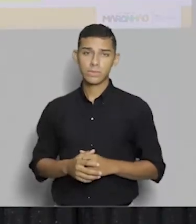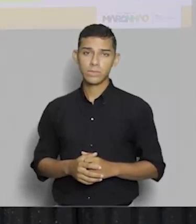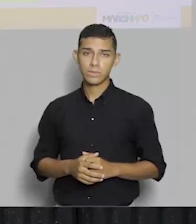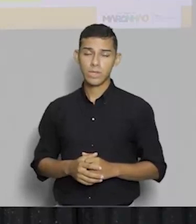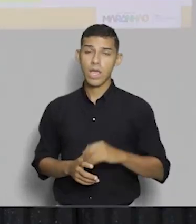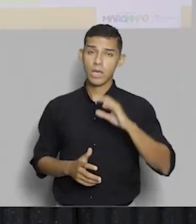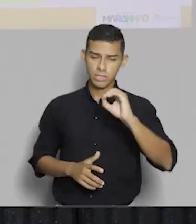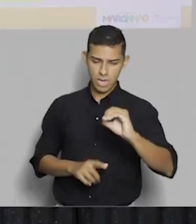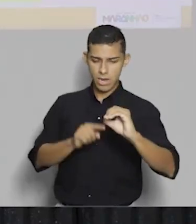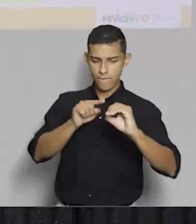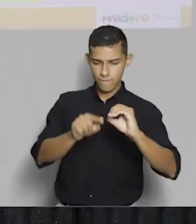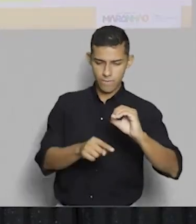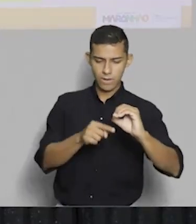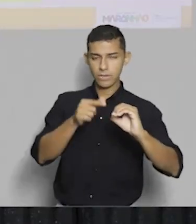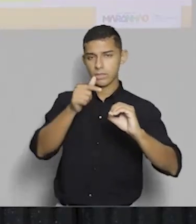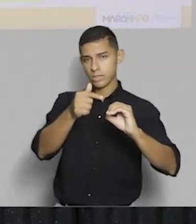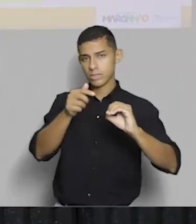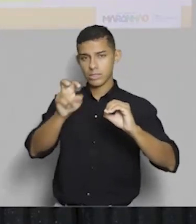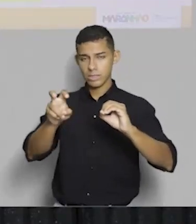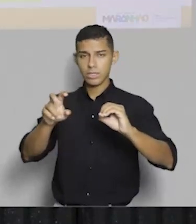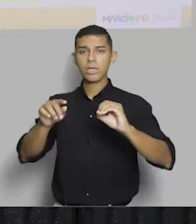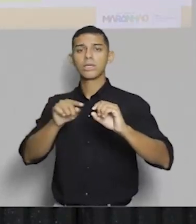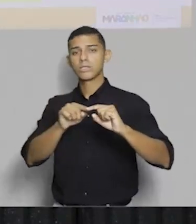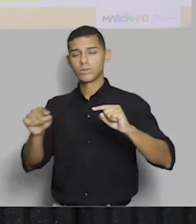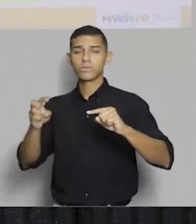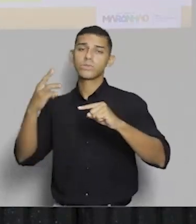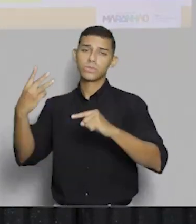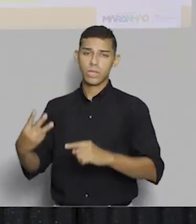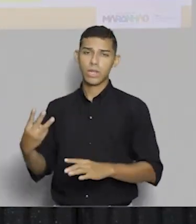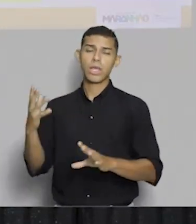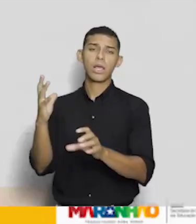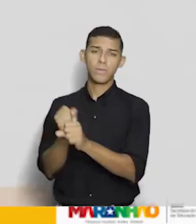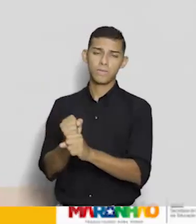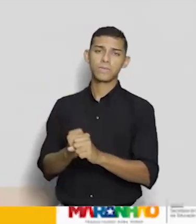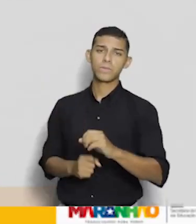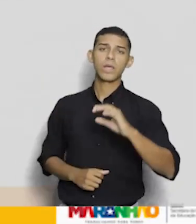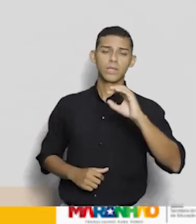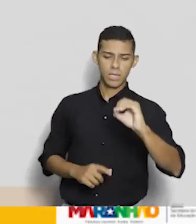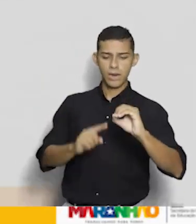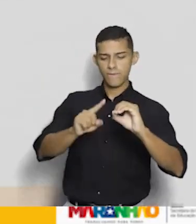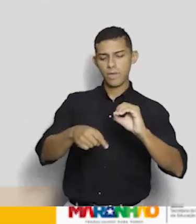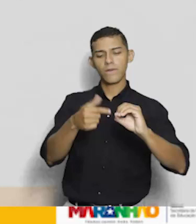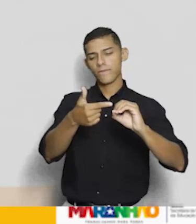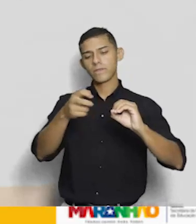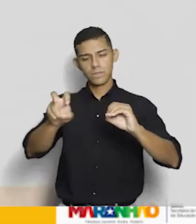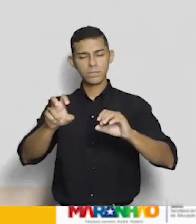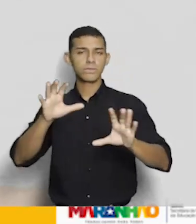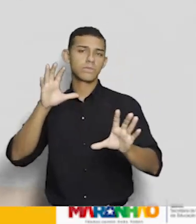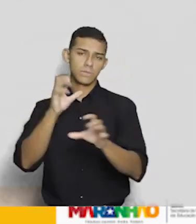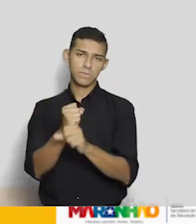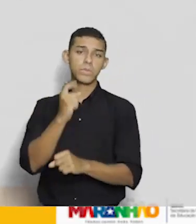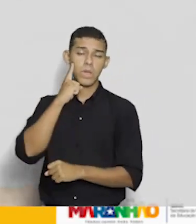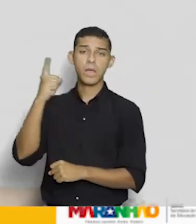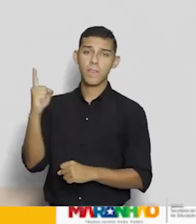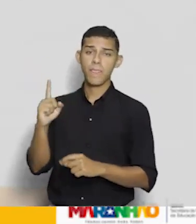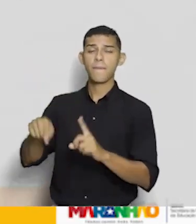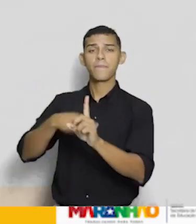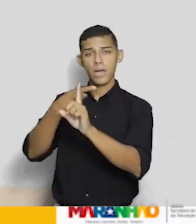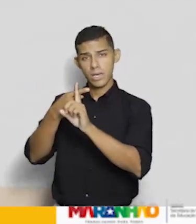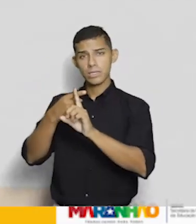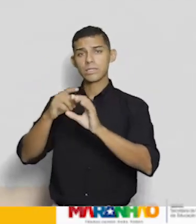esse 0,75 e dividir pelo 3 vai dar 0,25 0,25 +